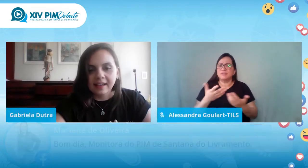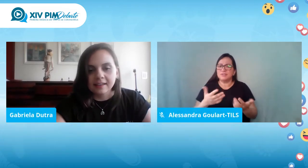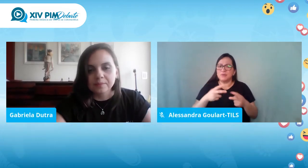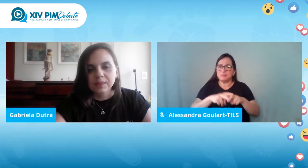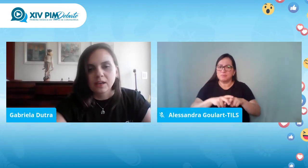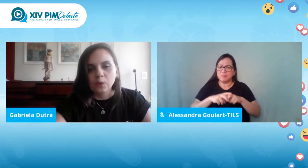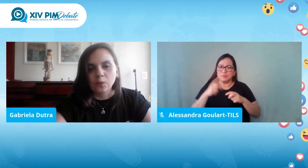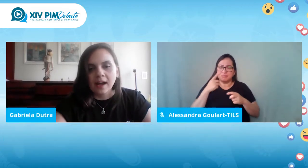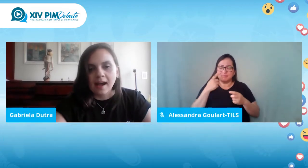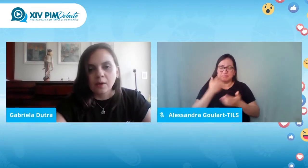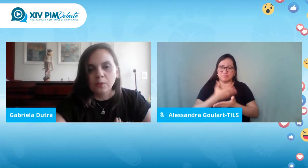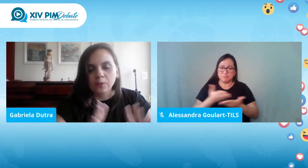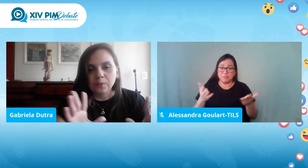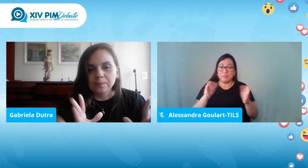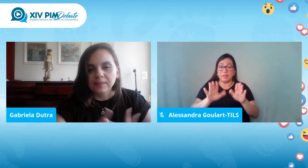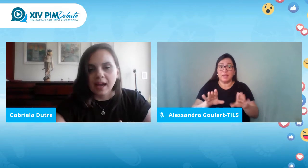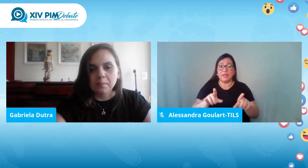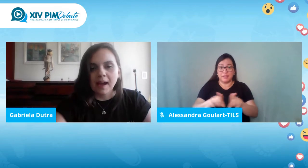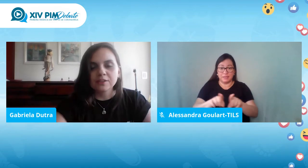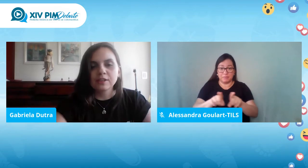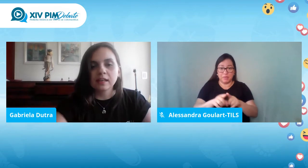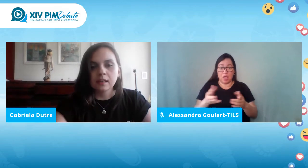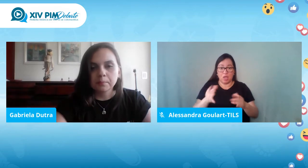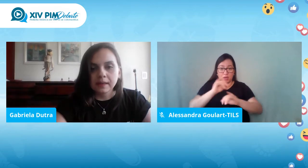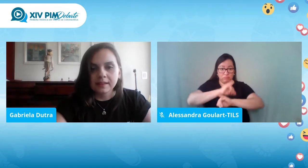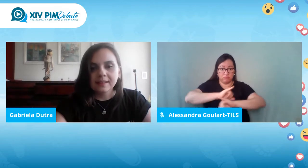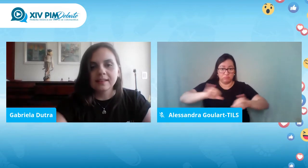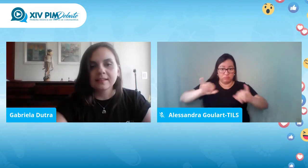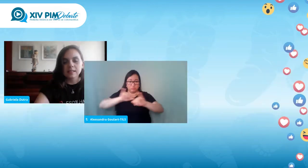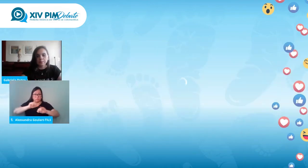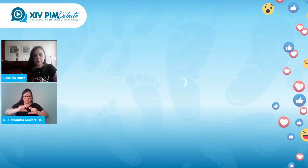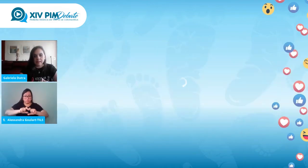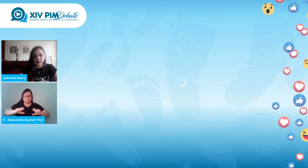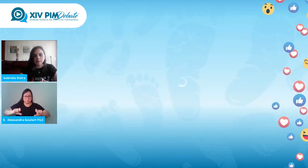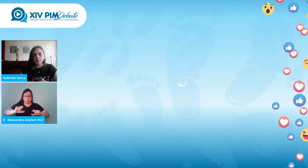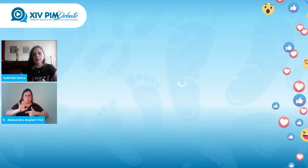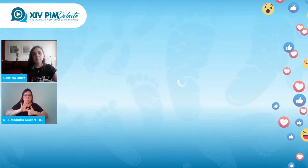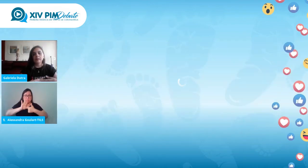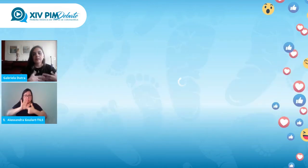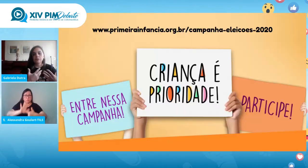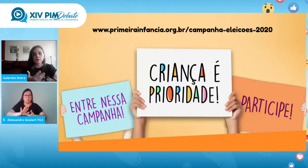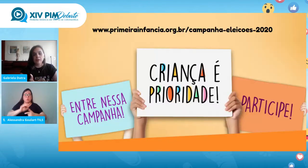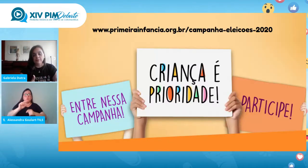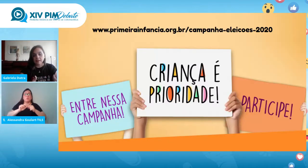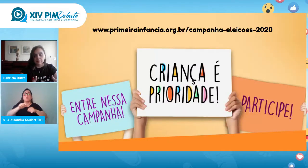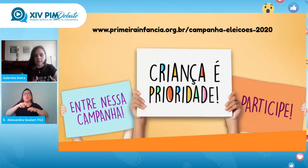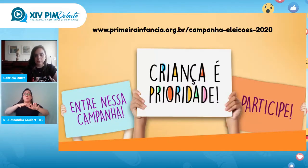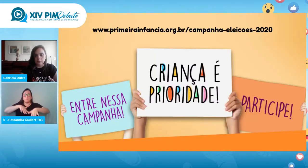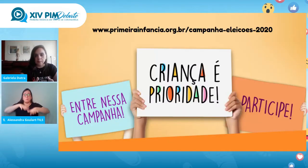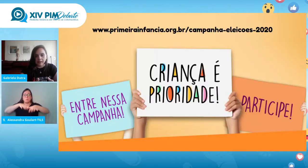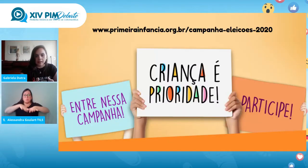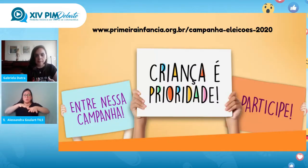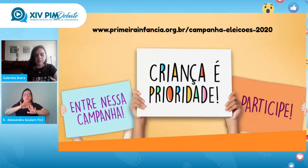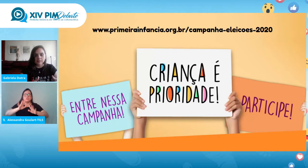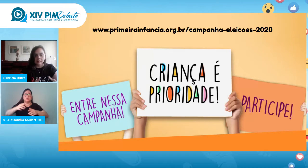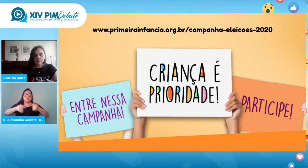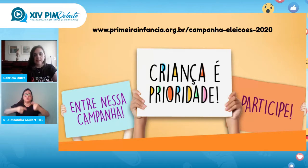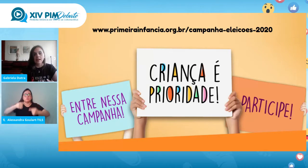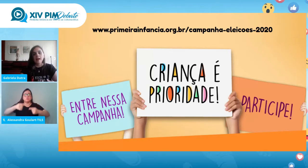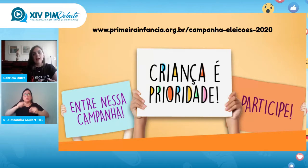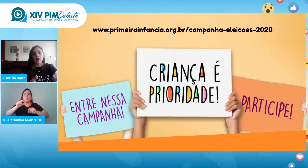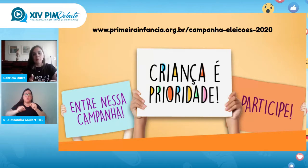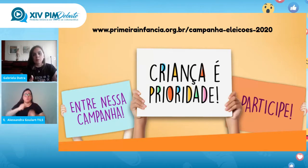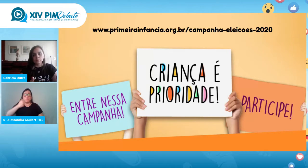na tela a imagem da campanha Criança é Prioridade. É uma campanha que a gente já vem falando sobre ela para